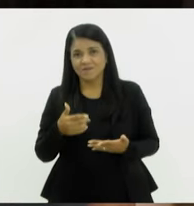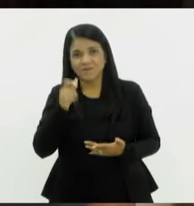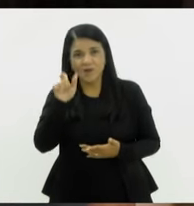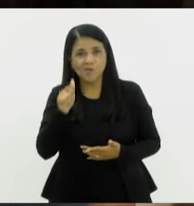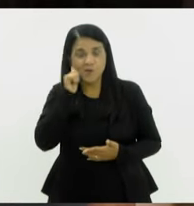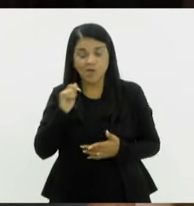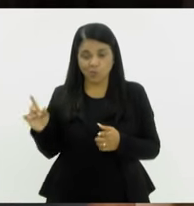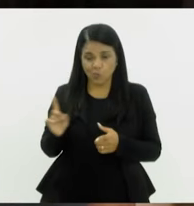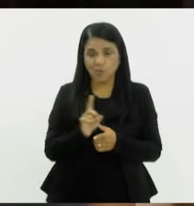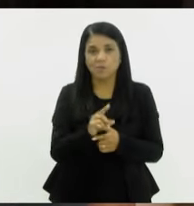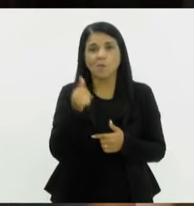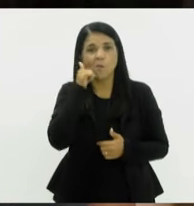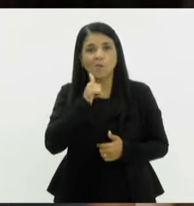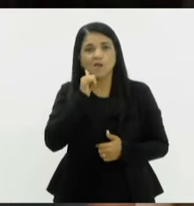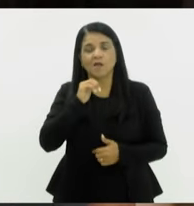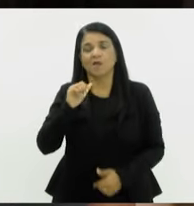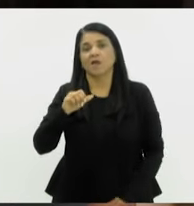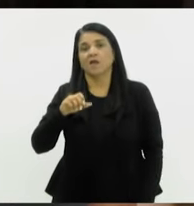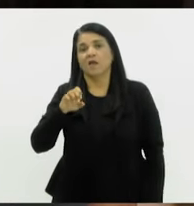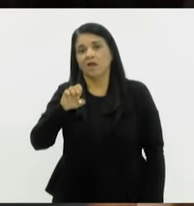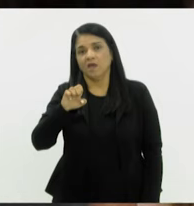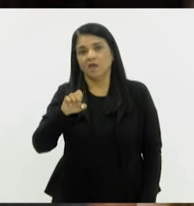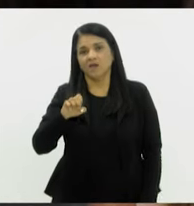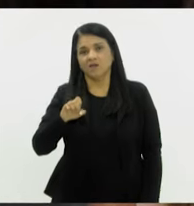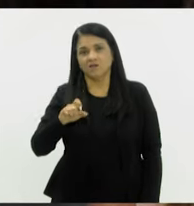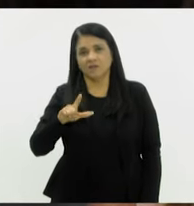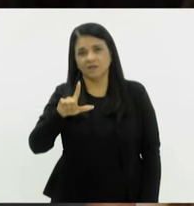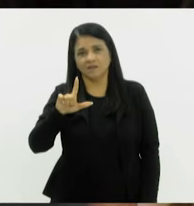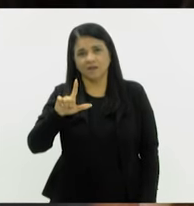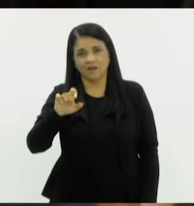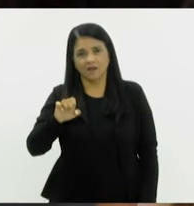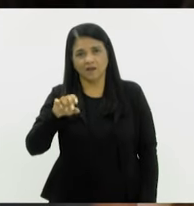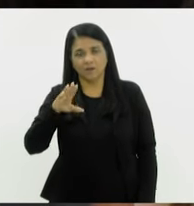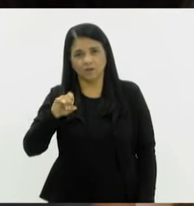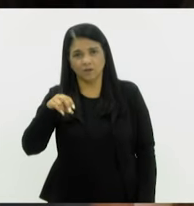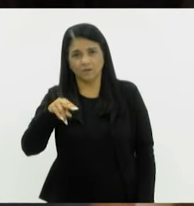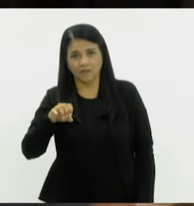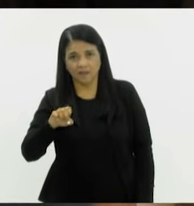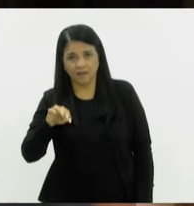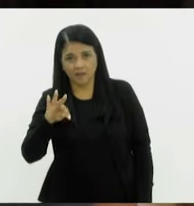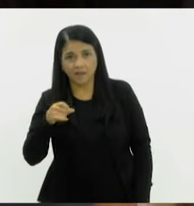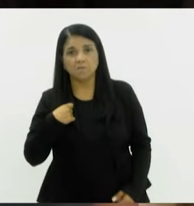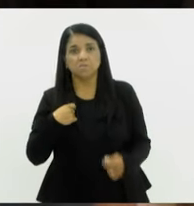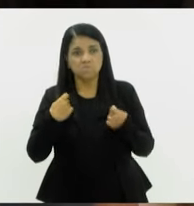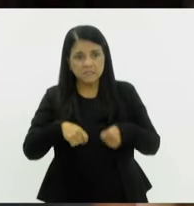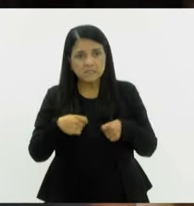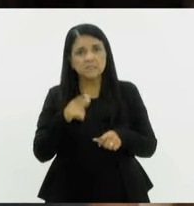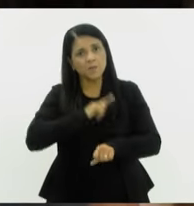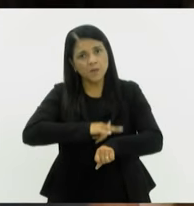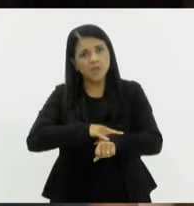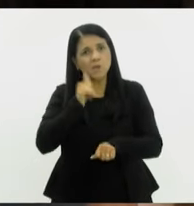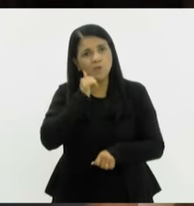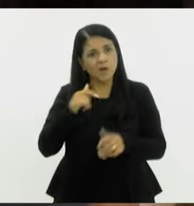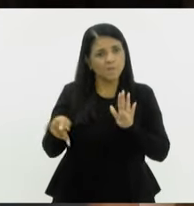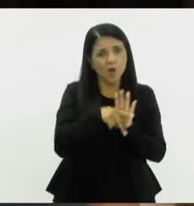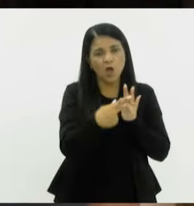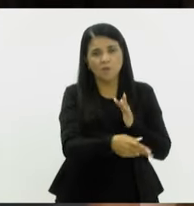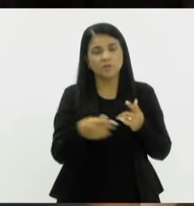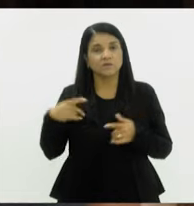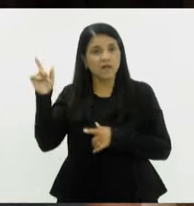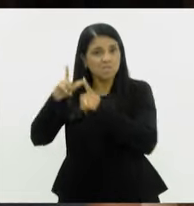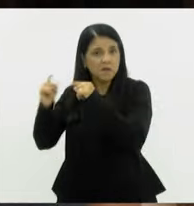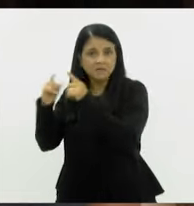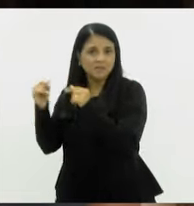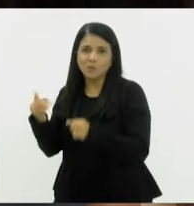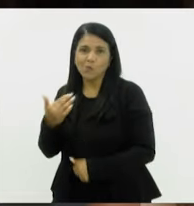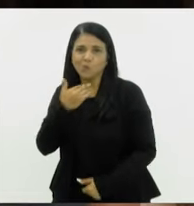Studart que disse tem que ter banheiro PR mulher na Assembleia Legislativa em Brasília não pod entrar calça